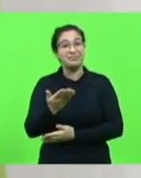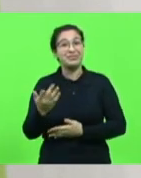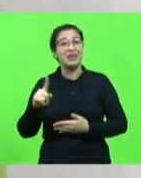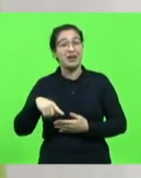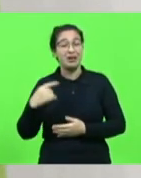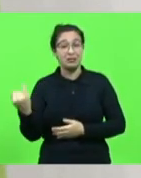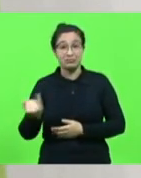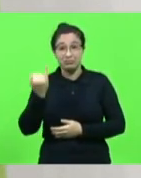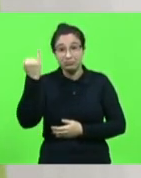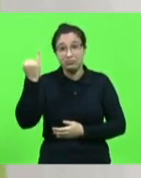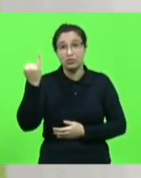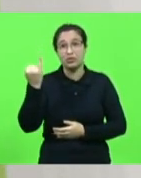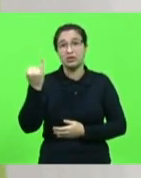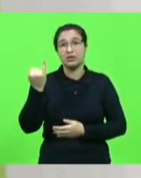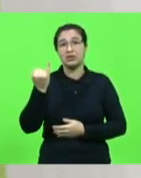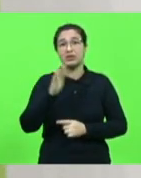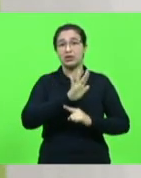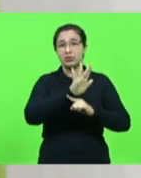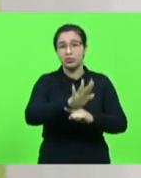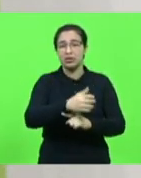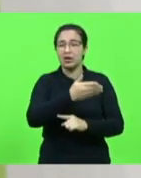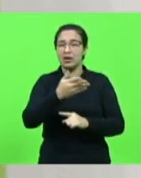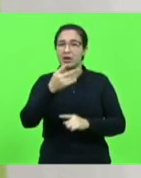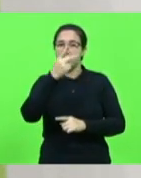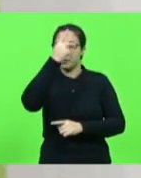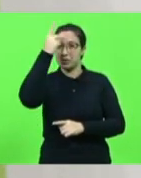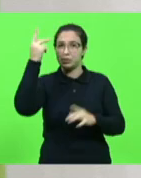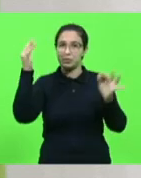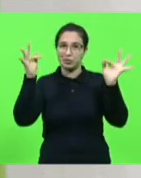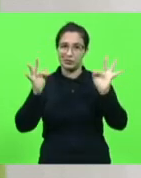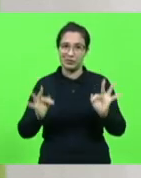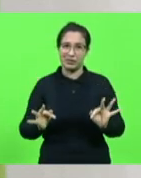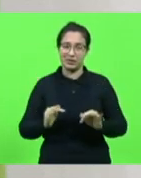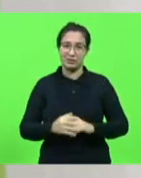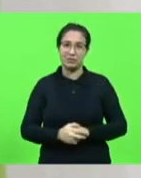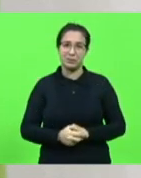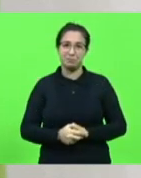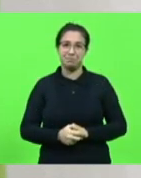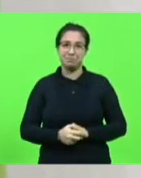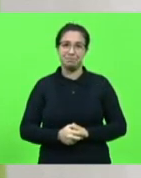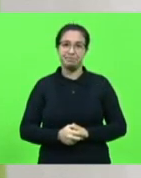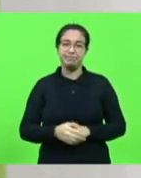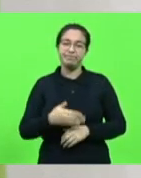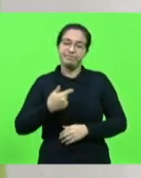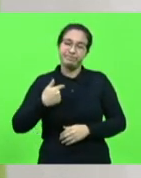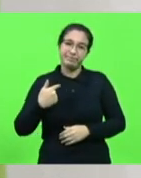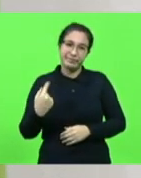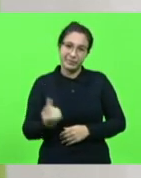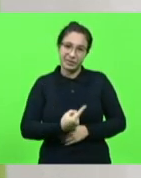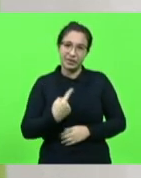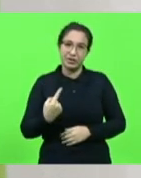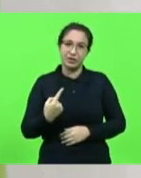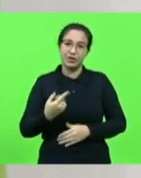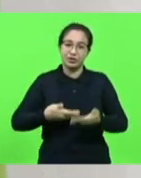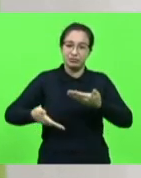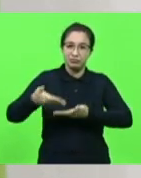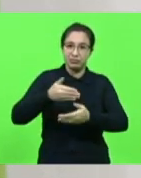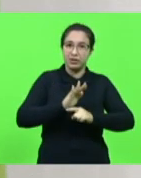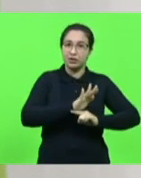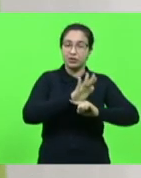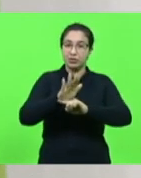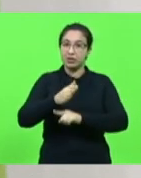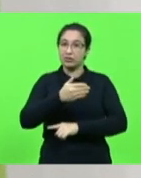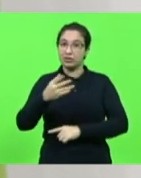realização da felicidade das pessoas. E é tão fácil, né, promover esses eventos. Por isso, a nossa disposição de colaborar com esse poder e com os parlamentares, porque